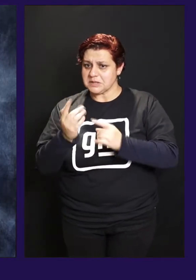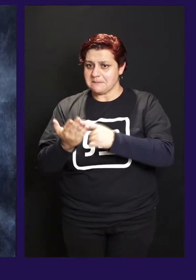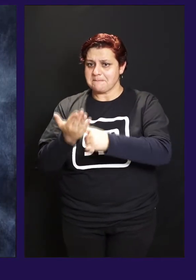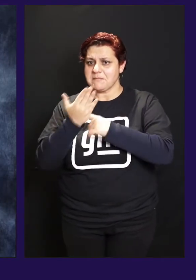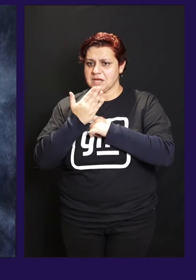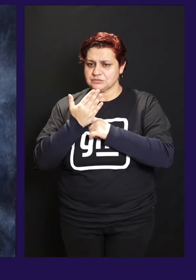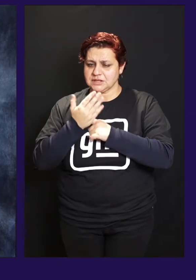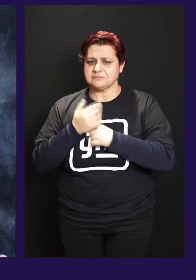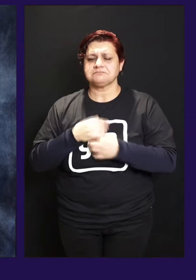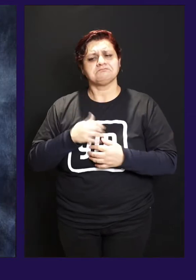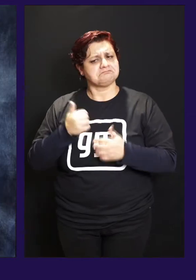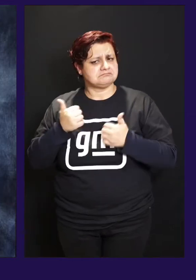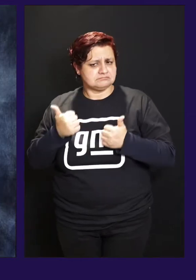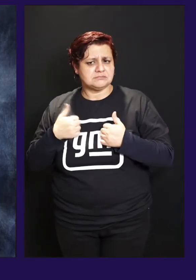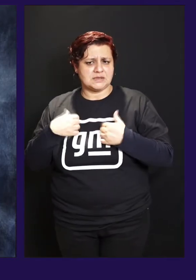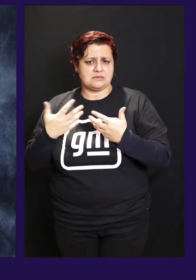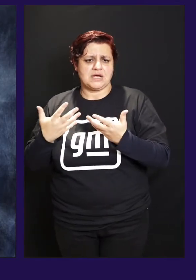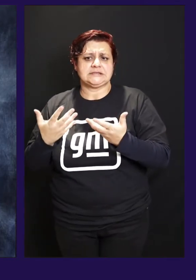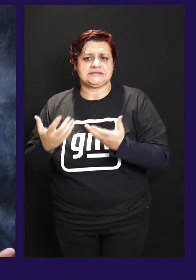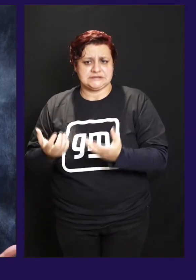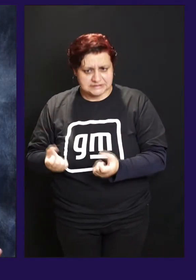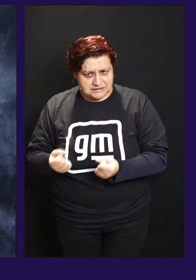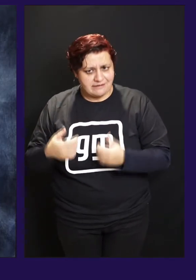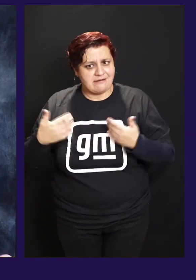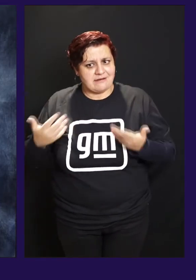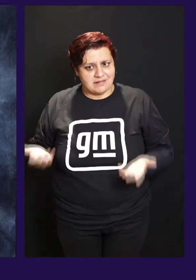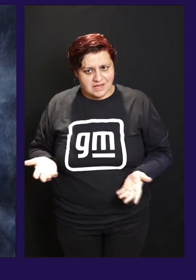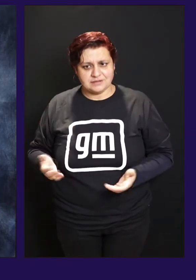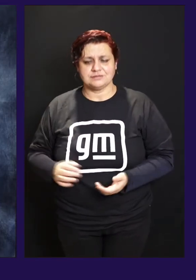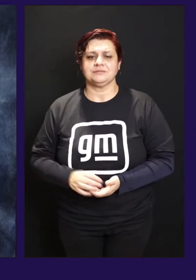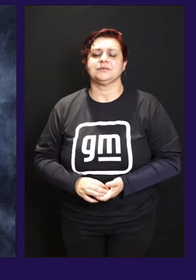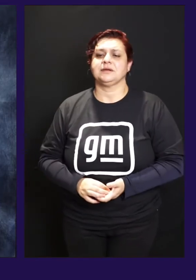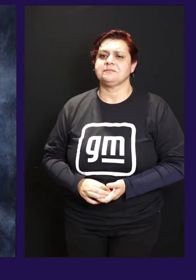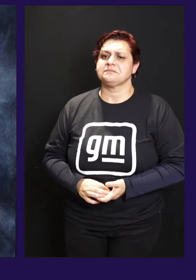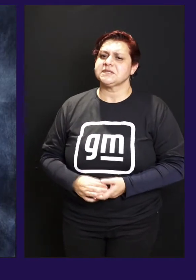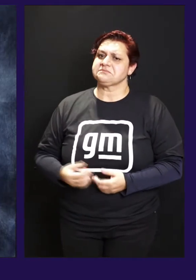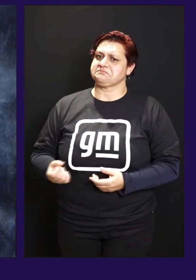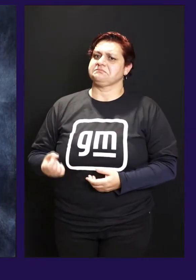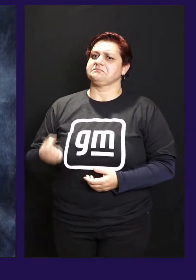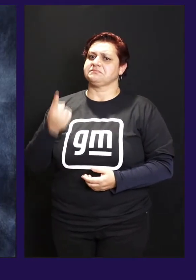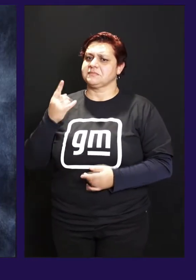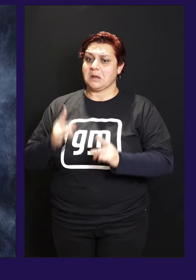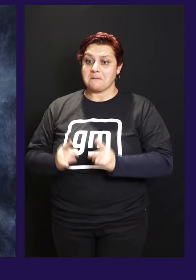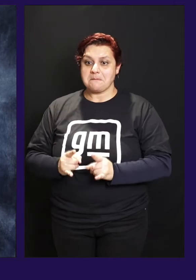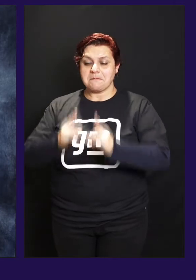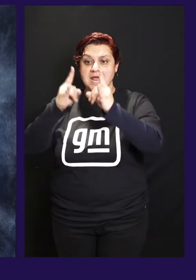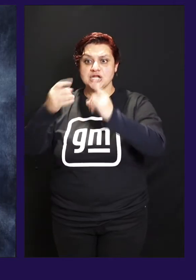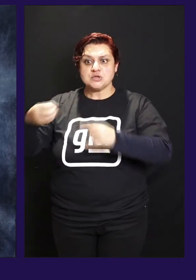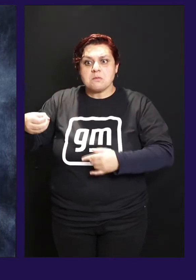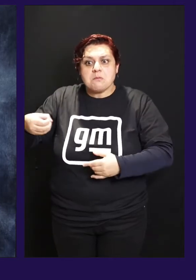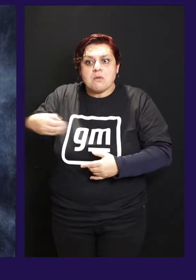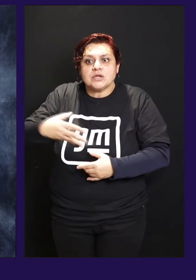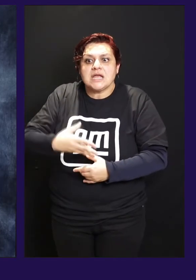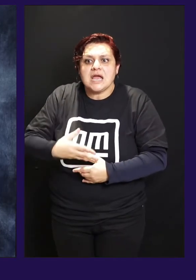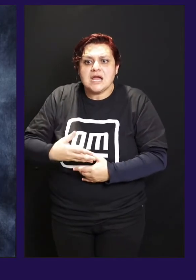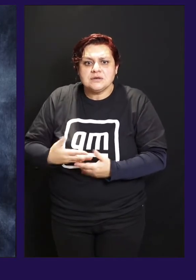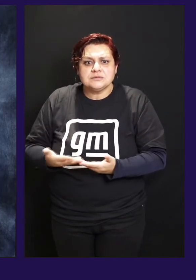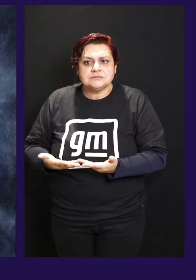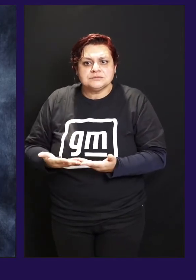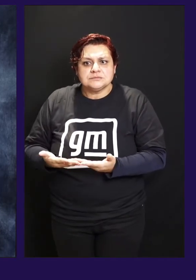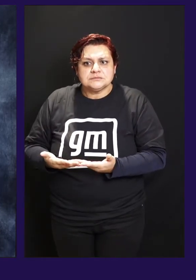é um convite que eu faço para esse mundo de tecnologia e possibilidades. Hoje, a gente vive a convergência de muitas